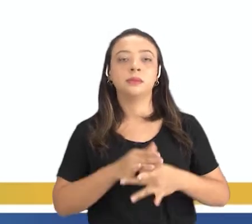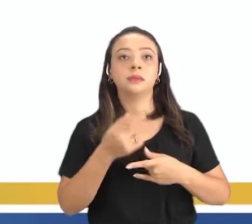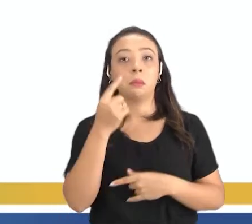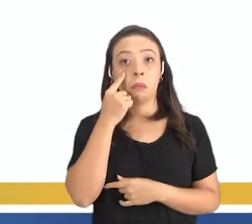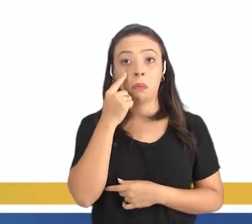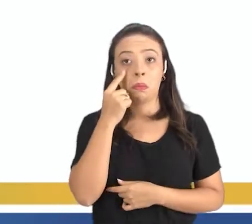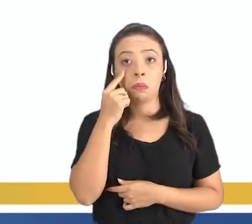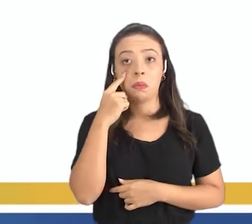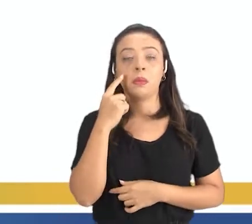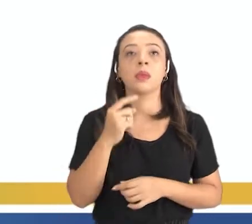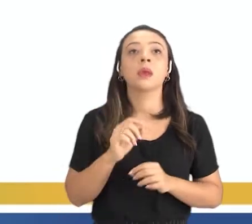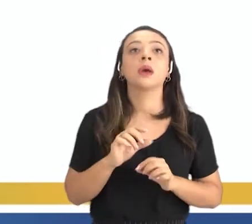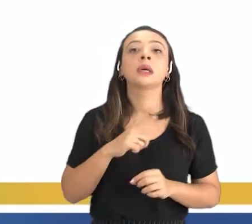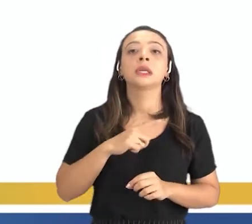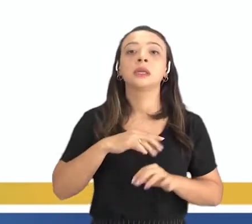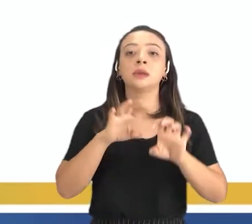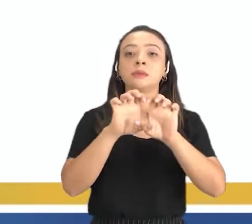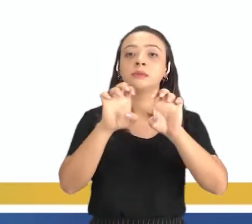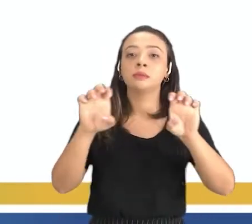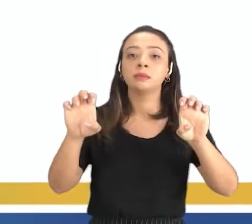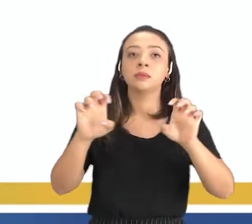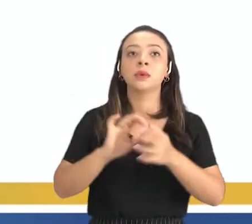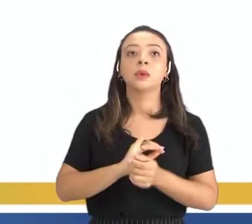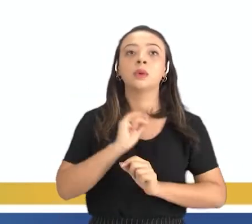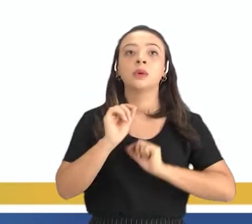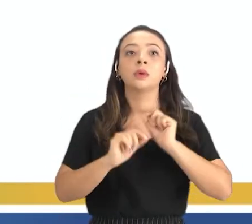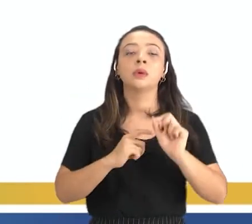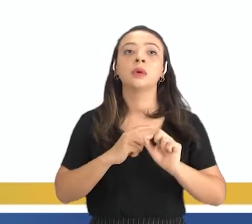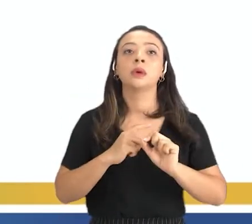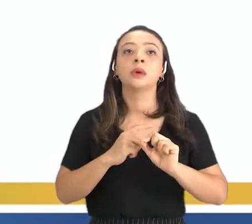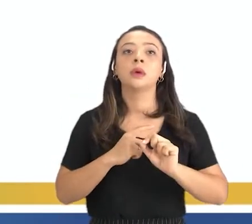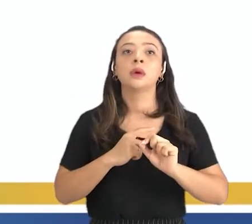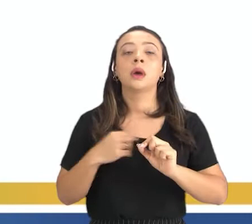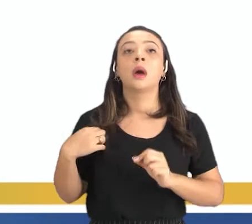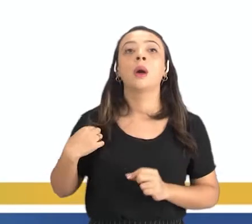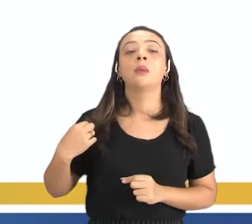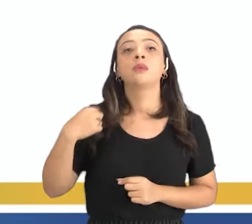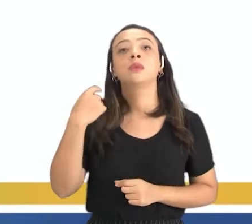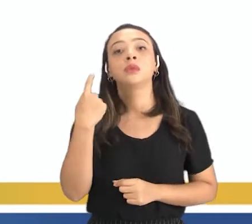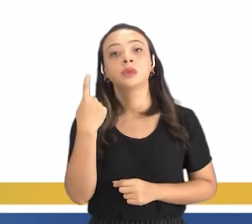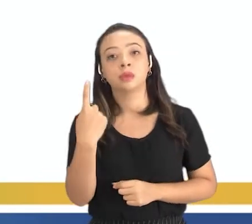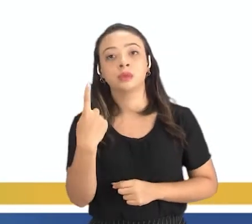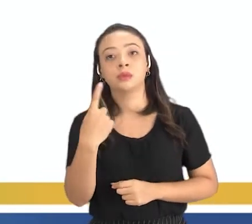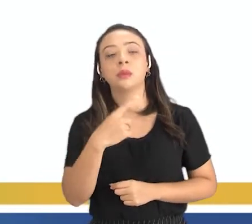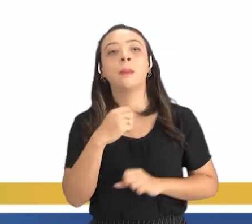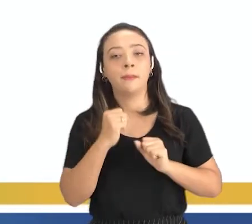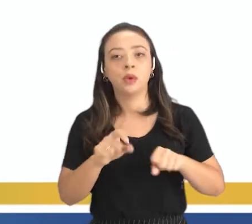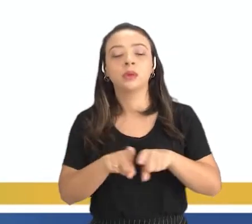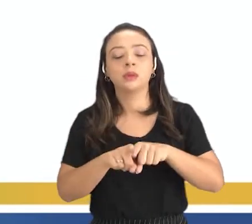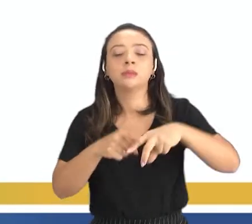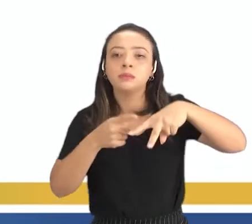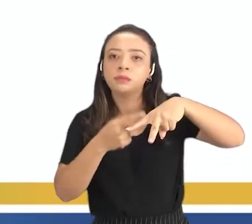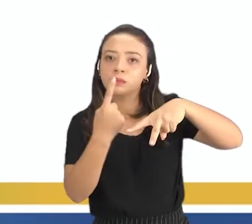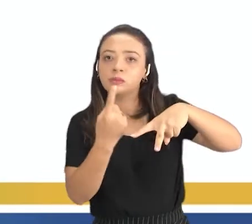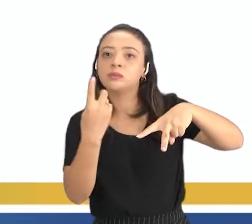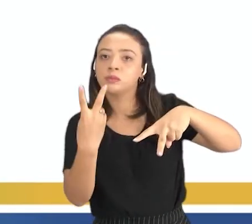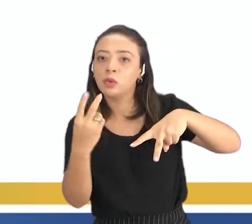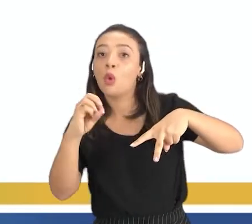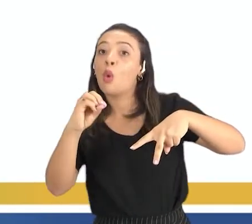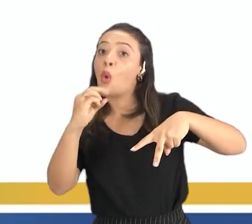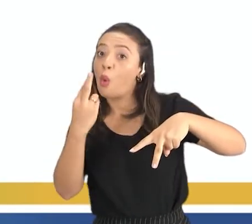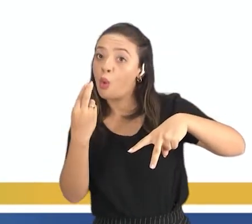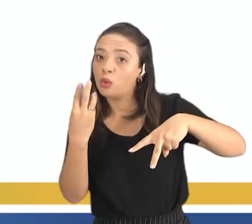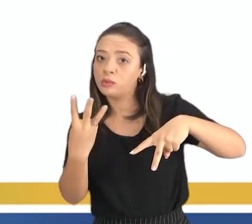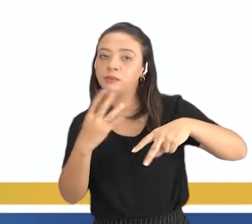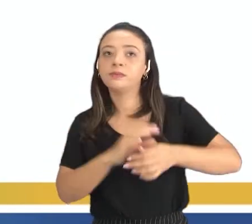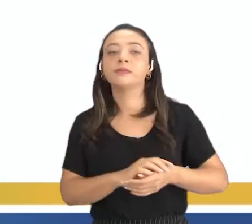seguir. Observe aí que o João, com a camisa 1, ele pode usar a calça 1, calça 2 ou calça 3, né? E ainda ele pode usar